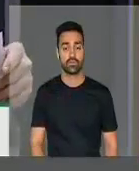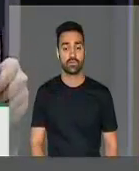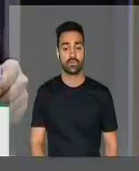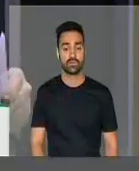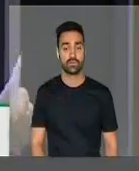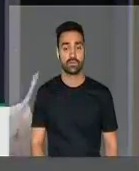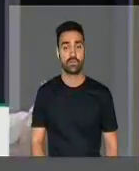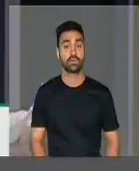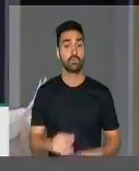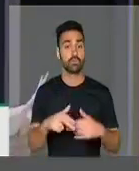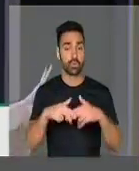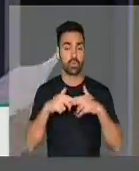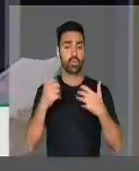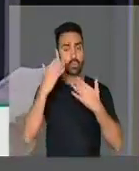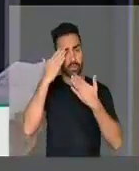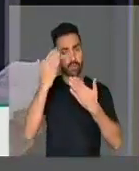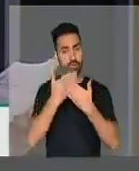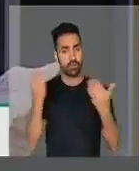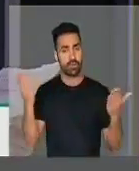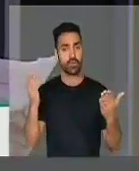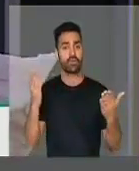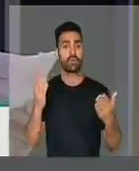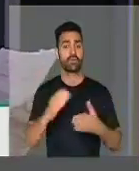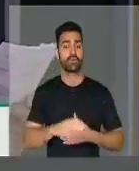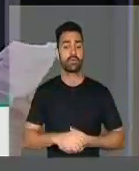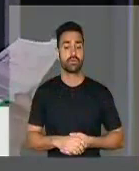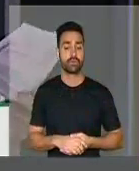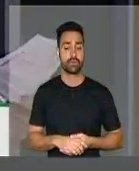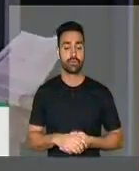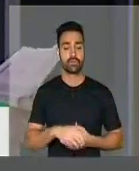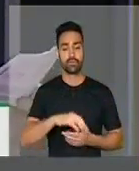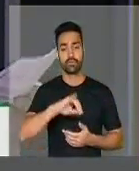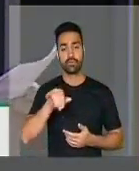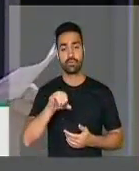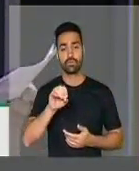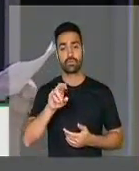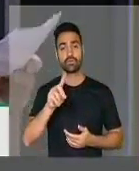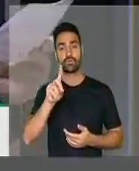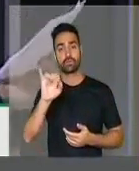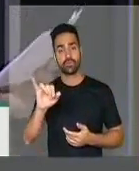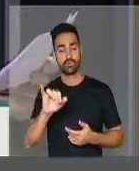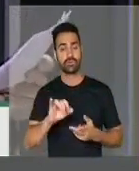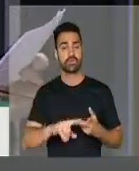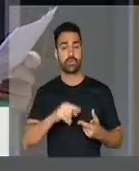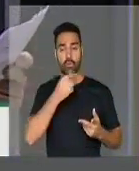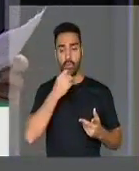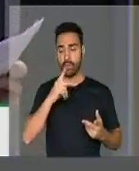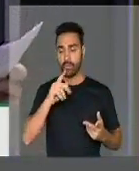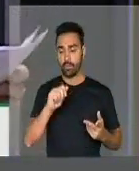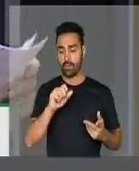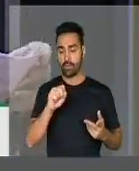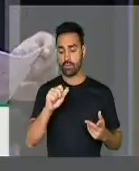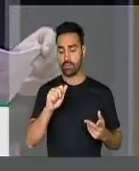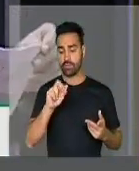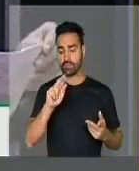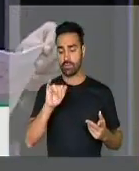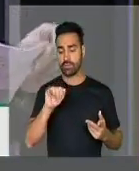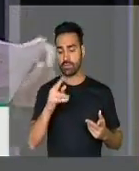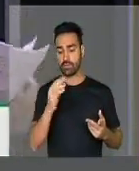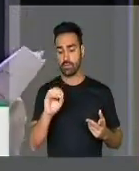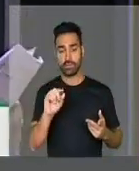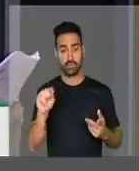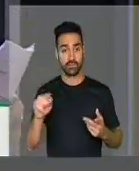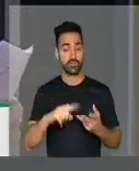para agradecer os deputados Jordi e Passarinho, que tomaram a iniciativa de realizar